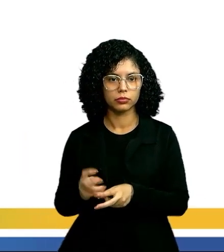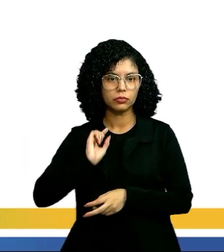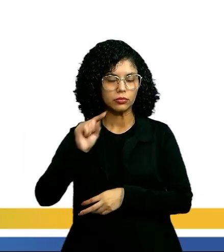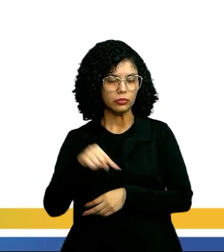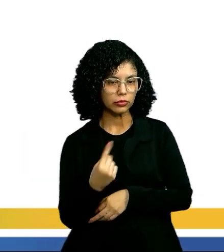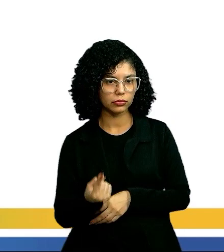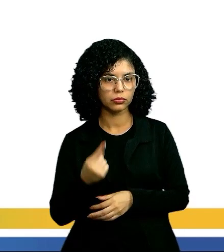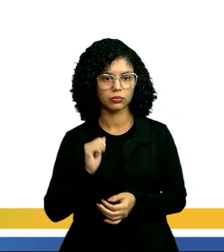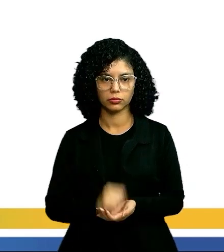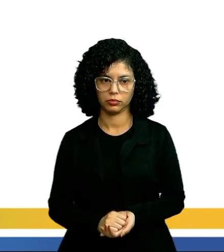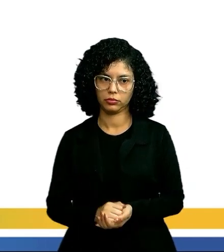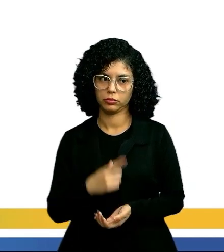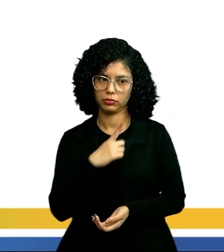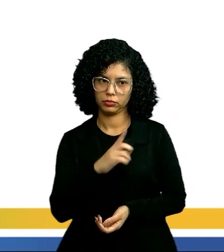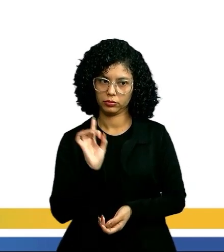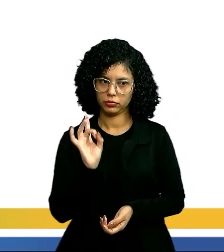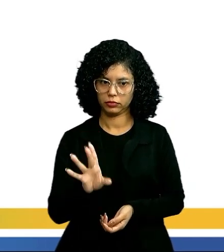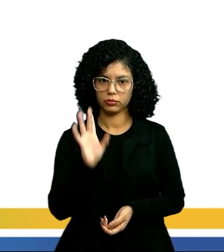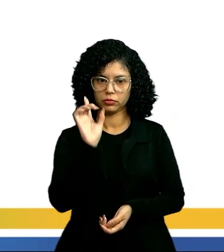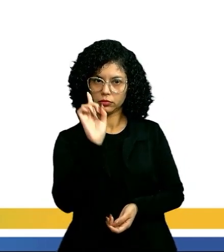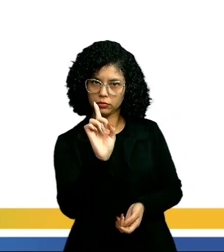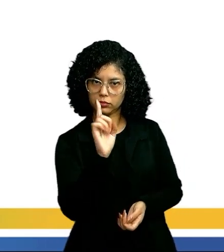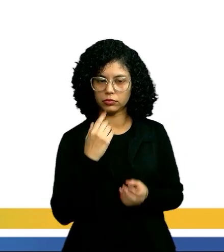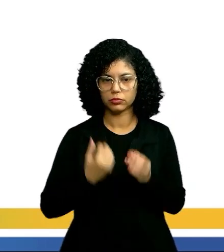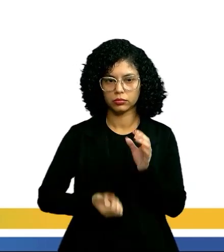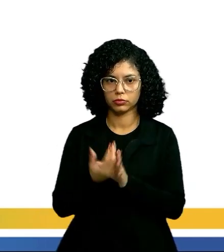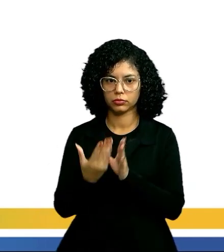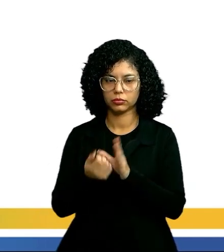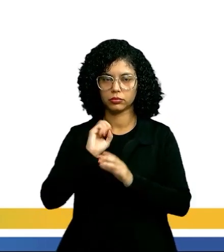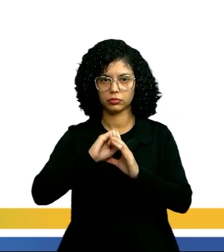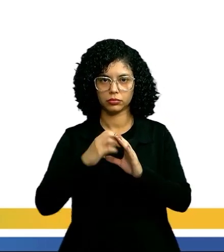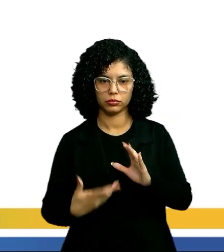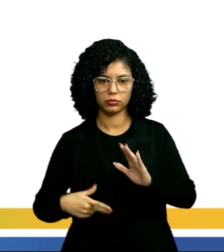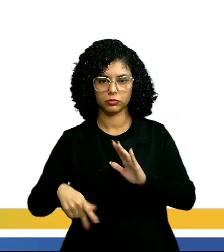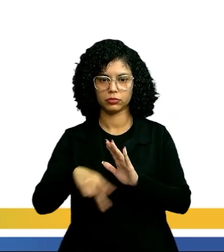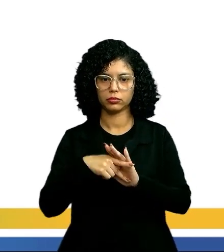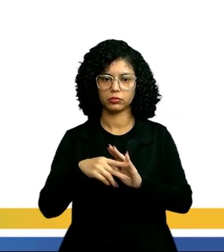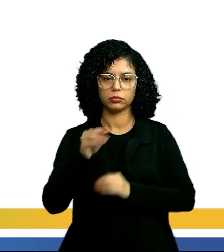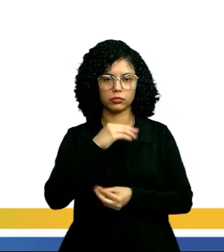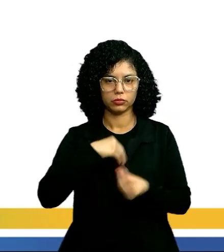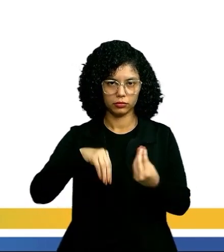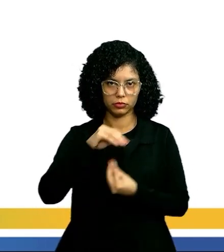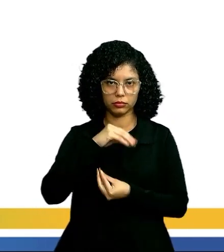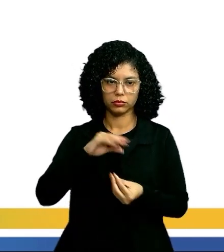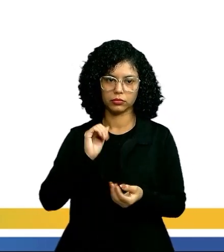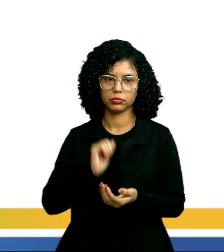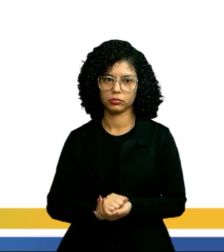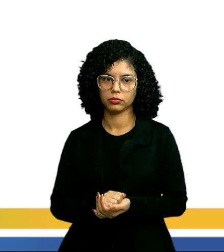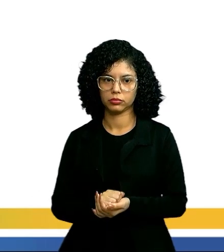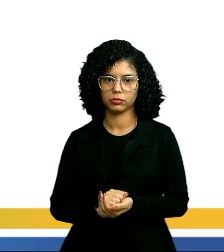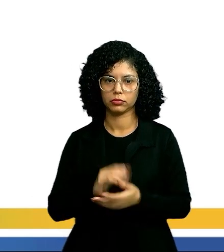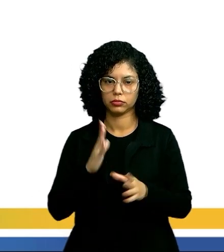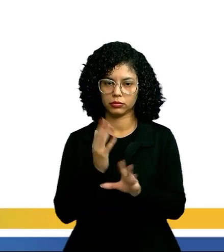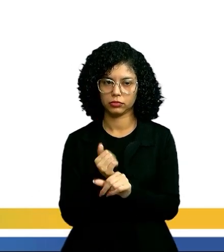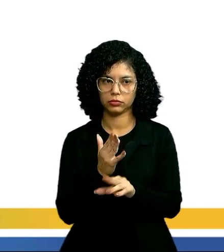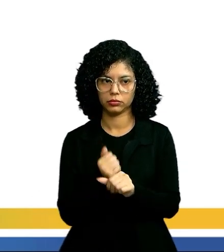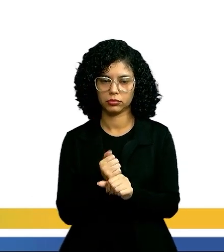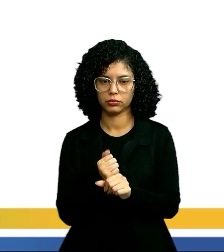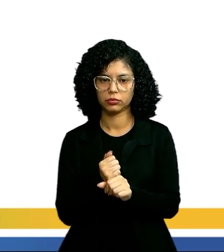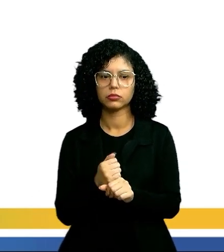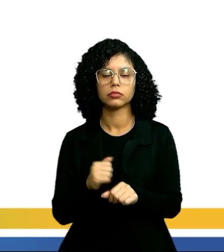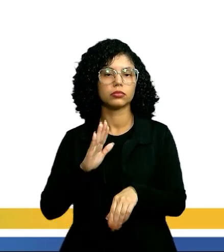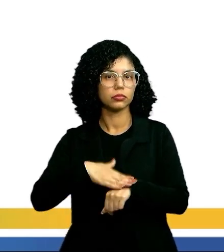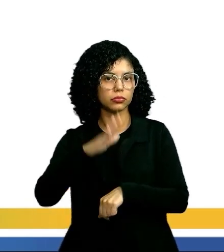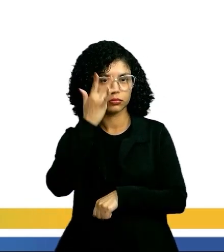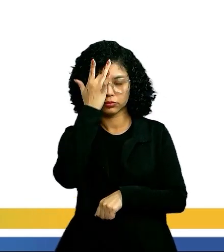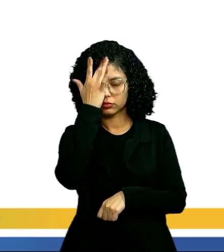seta da reação, nós só temos um produto característico aí das reações orgânicas de adição. Então, essa é